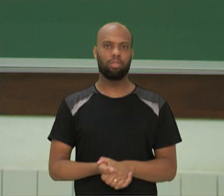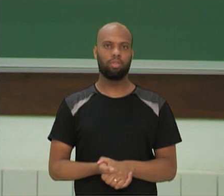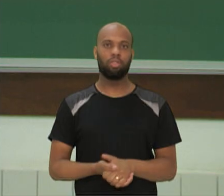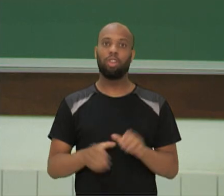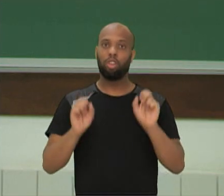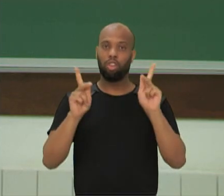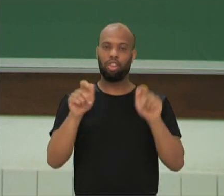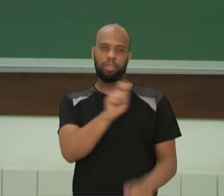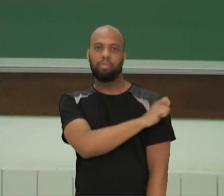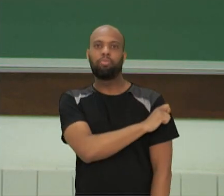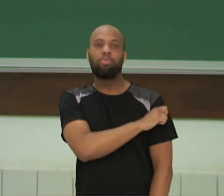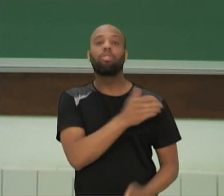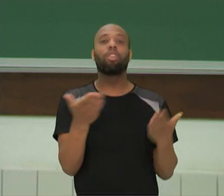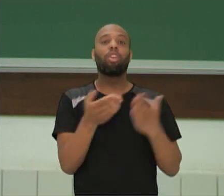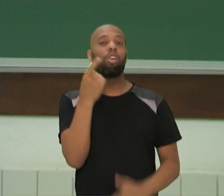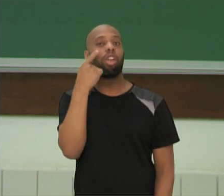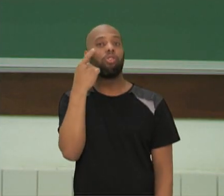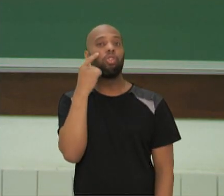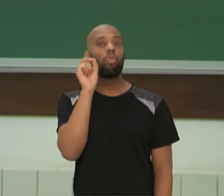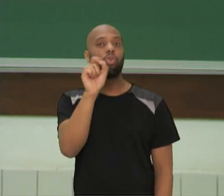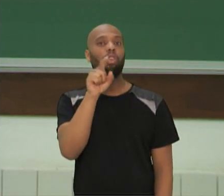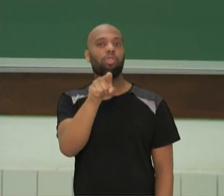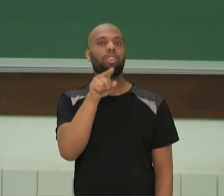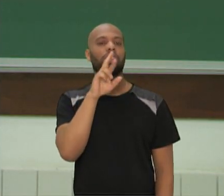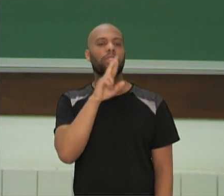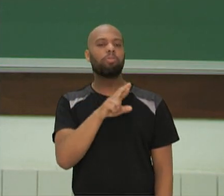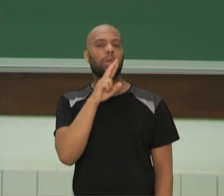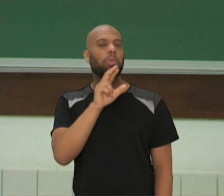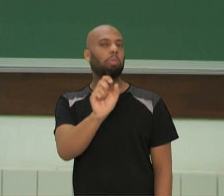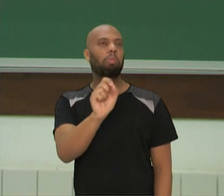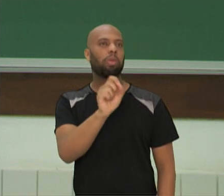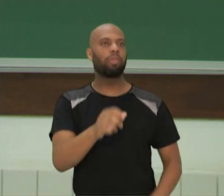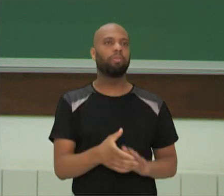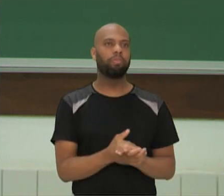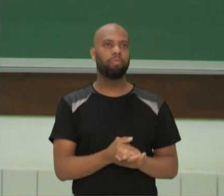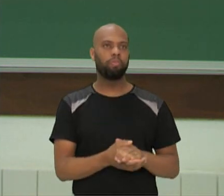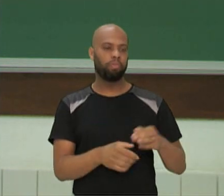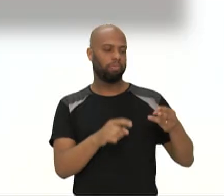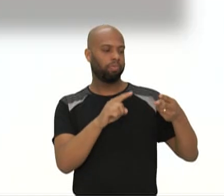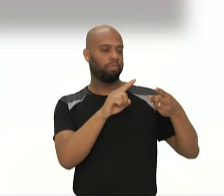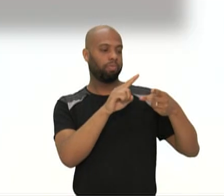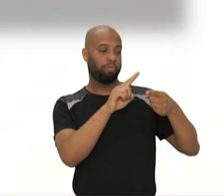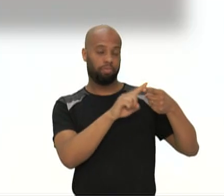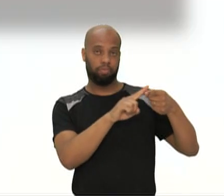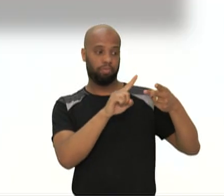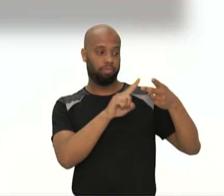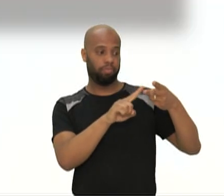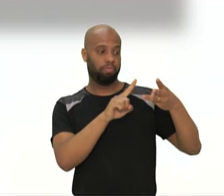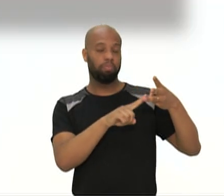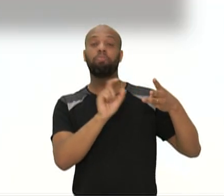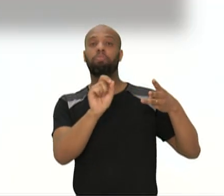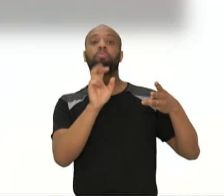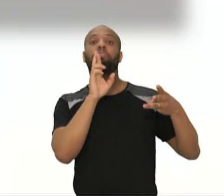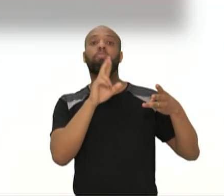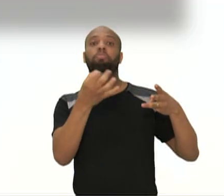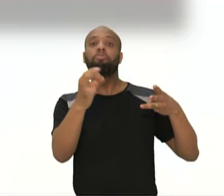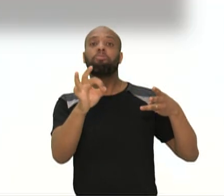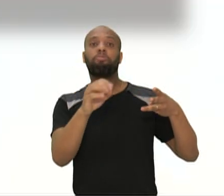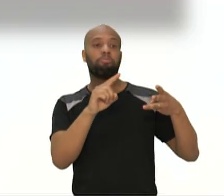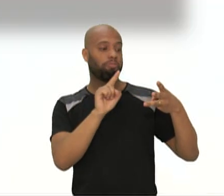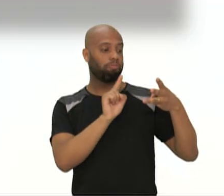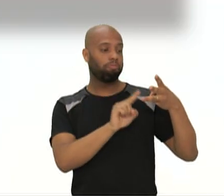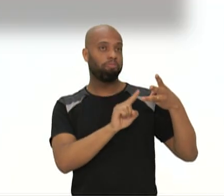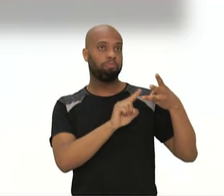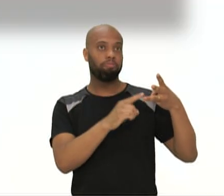Muito bem, estudante. Vamos ver o que você assinalou. Letra A, B ou C? A resposta correta é